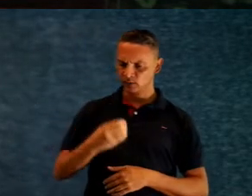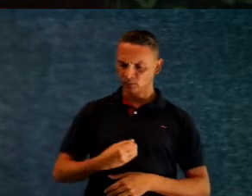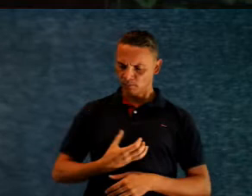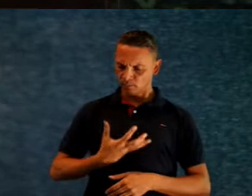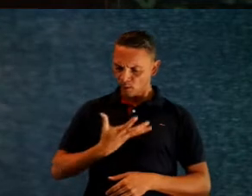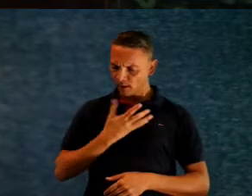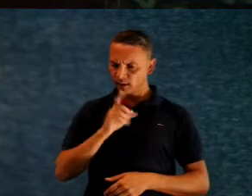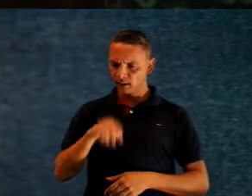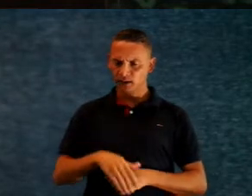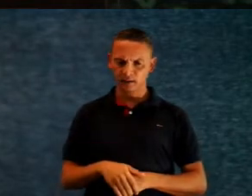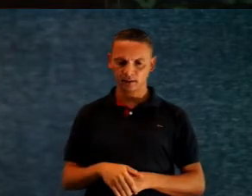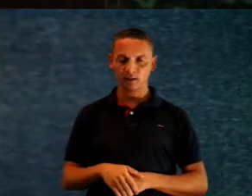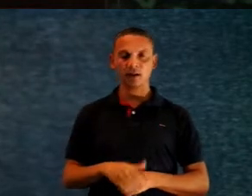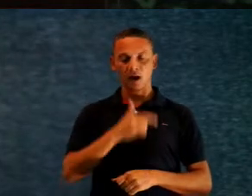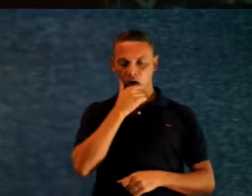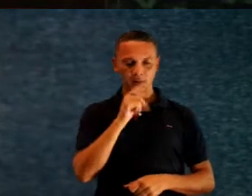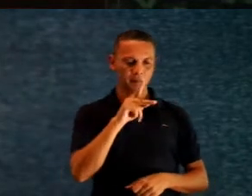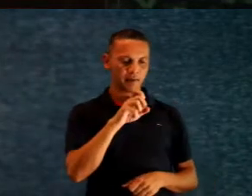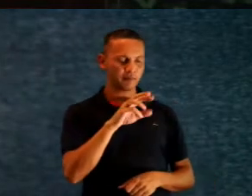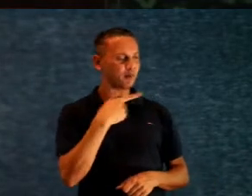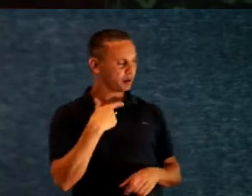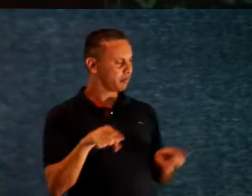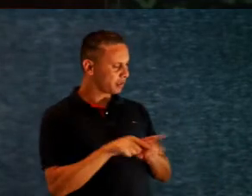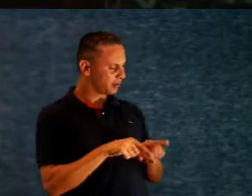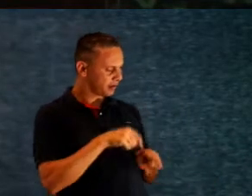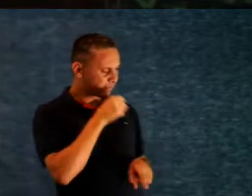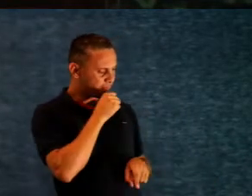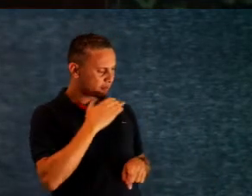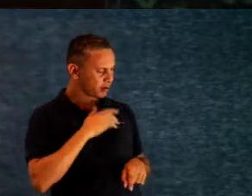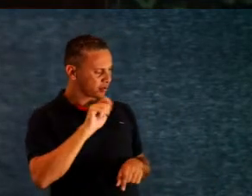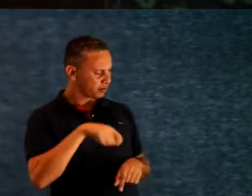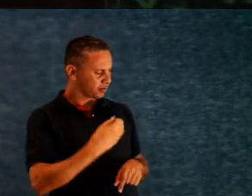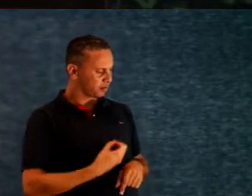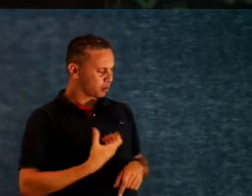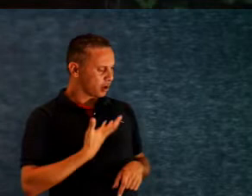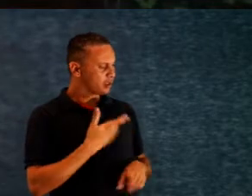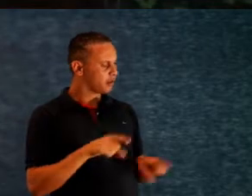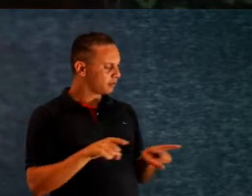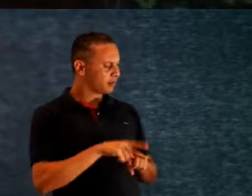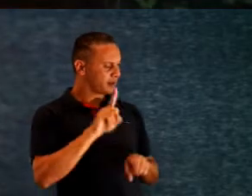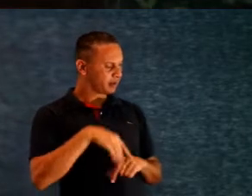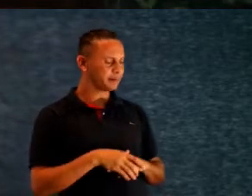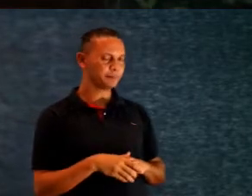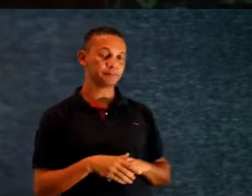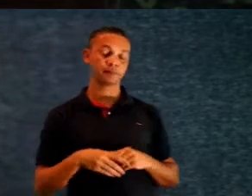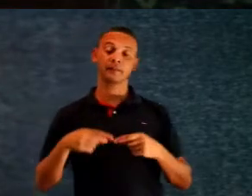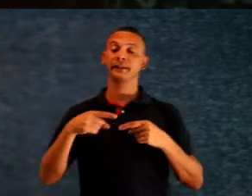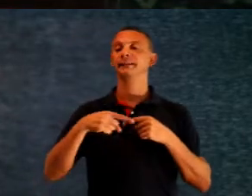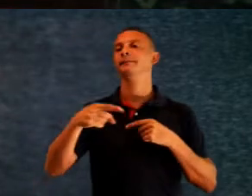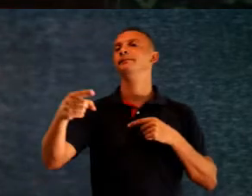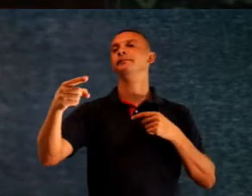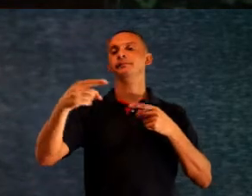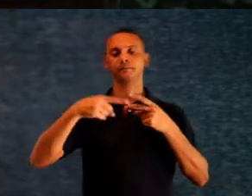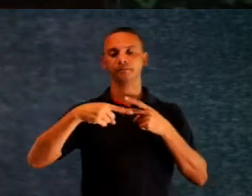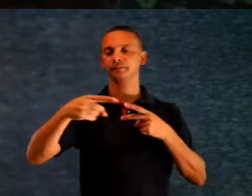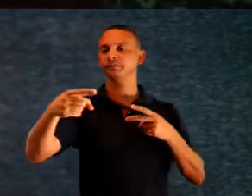o meu também. Por coincidência, meu avô é poeta. E pronto, encerrou o assunto. Semanas depois, ela vai